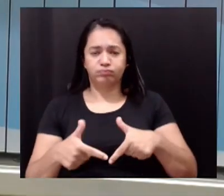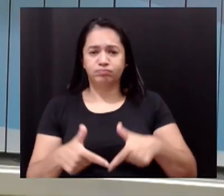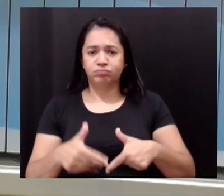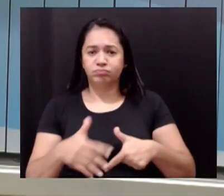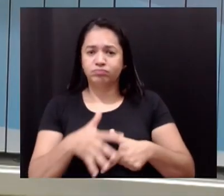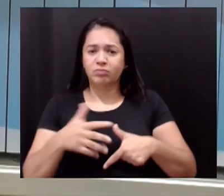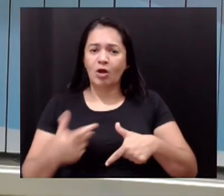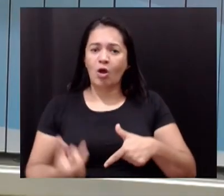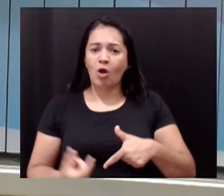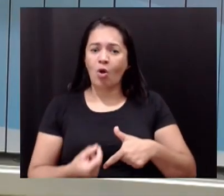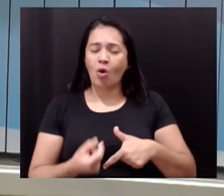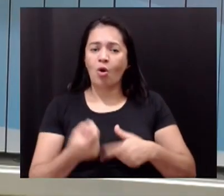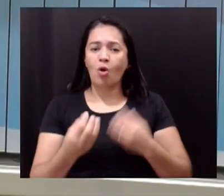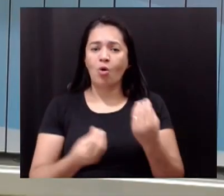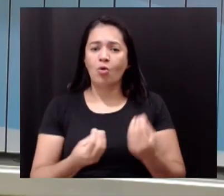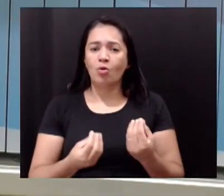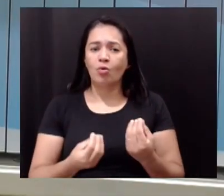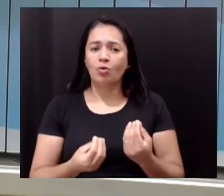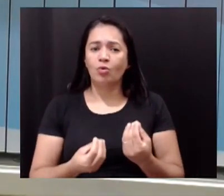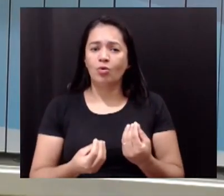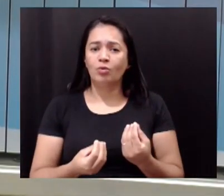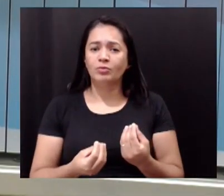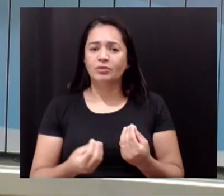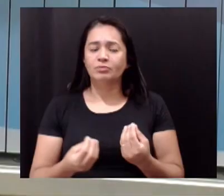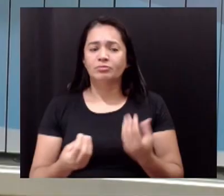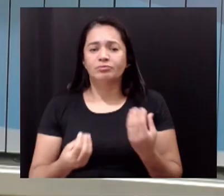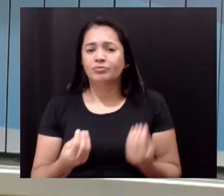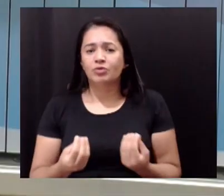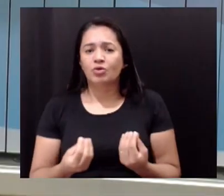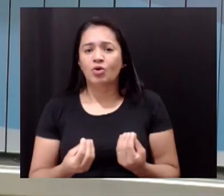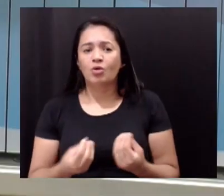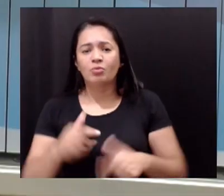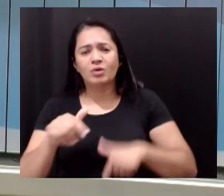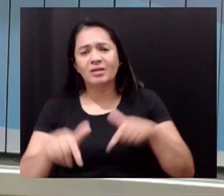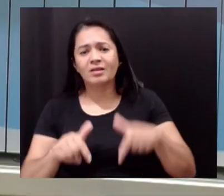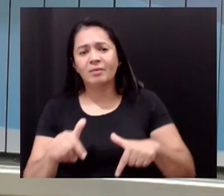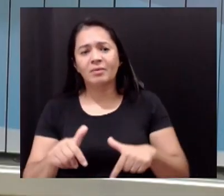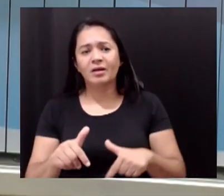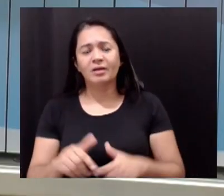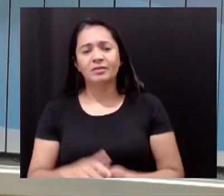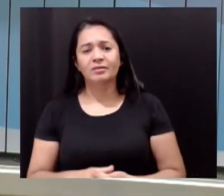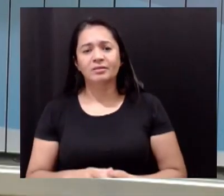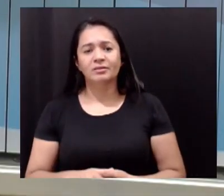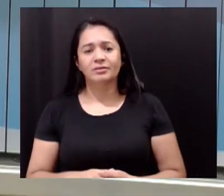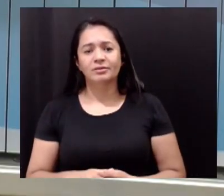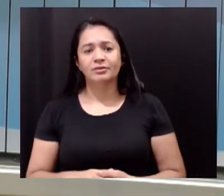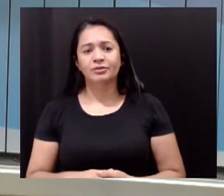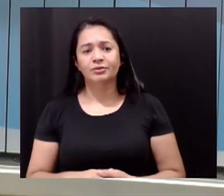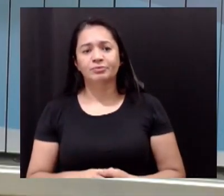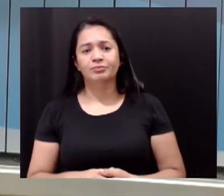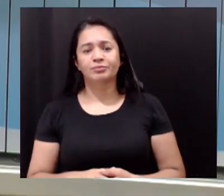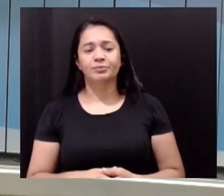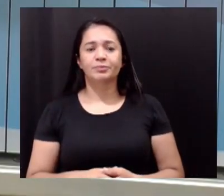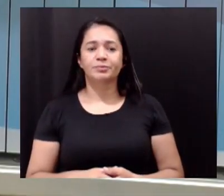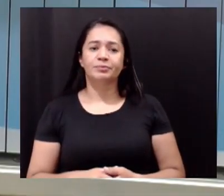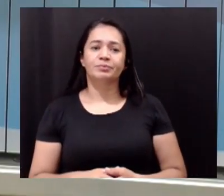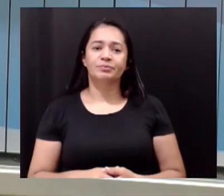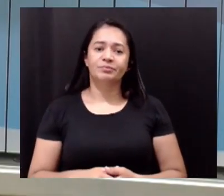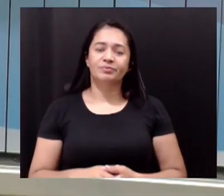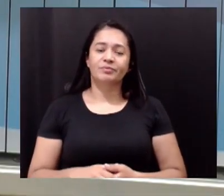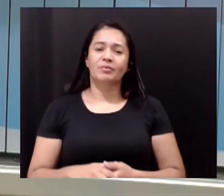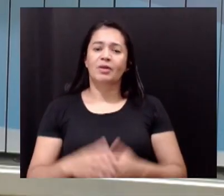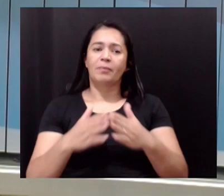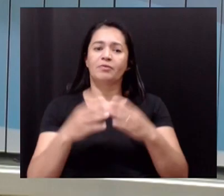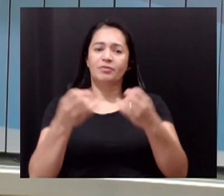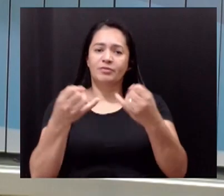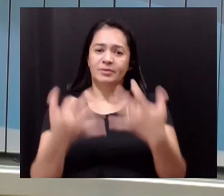essa questão da fertilidade, né? Como que isso é trabalhado após esse diagnóstico? Gostaria que você explicasse um pouquinho.